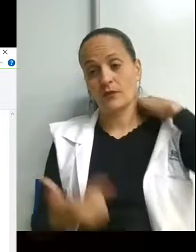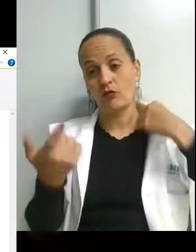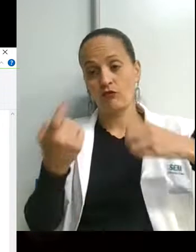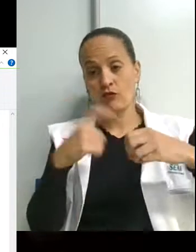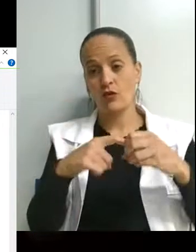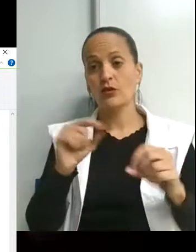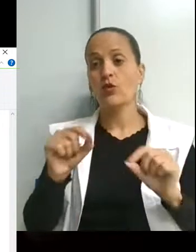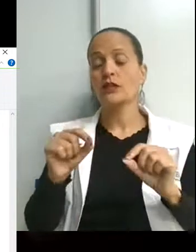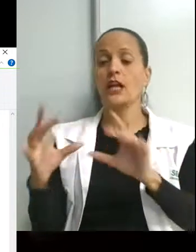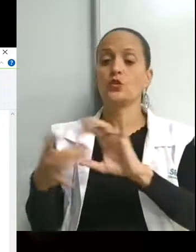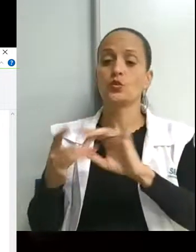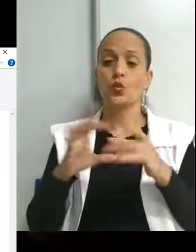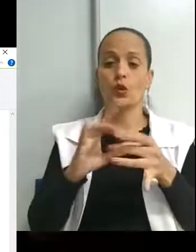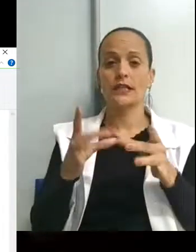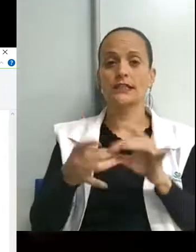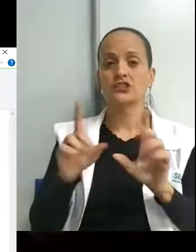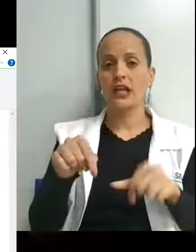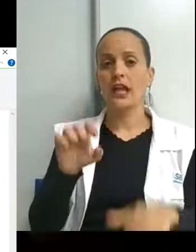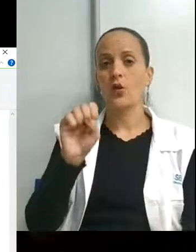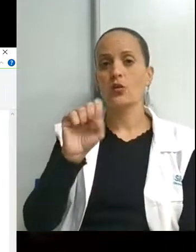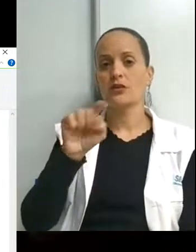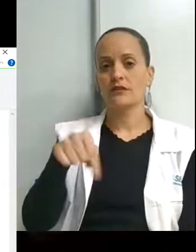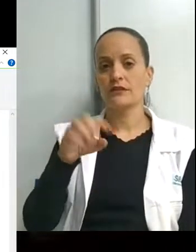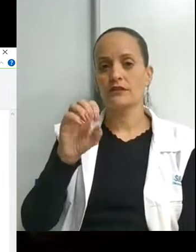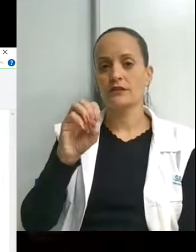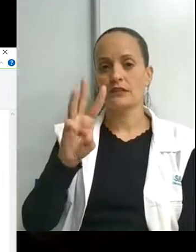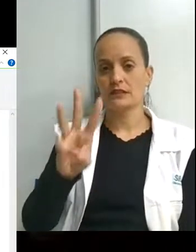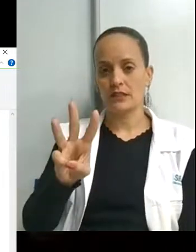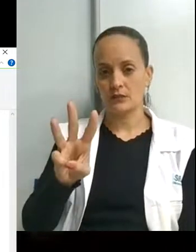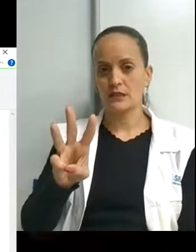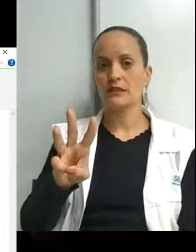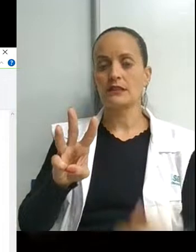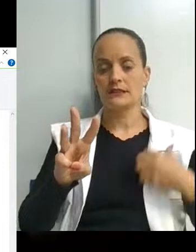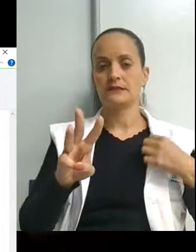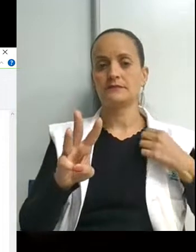8,03 ampere. Deixa eu só conferir se é isso mesmo. Isso mesmo.